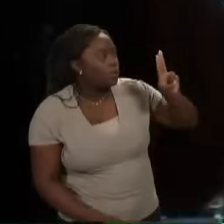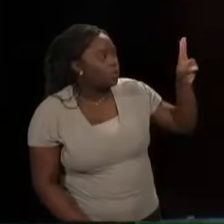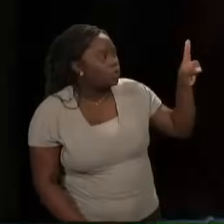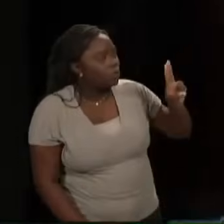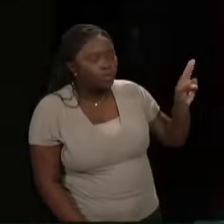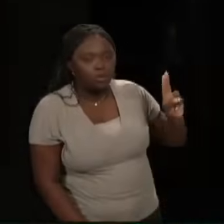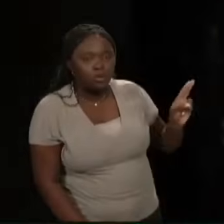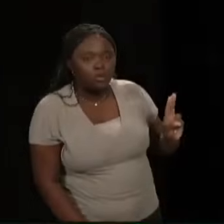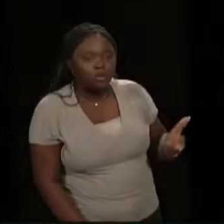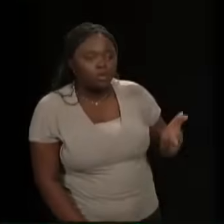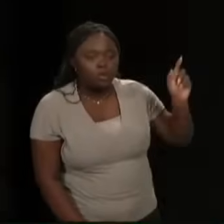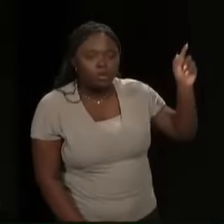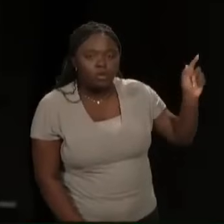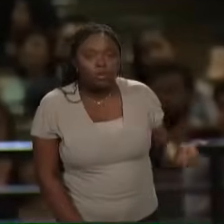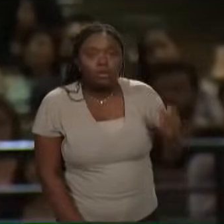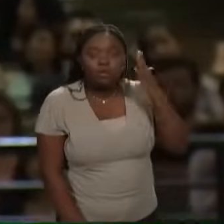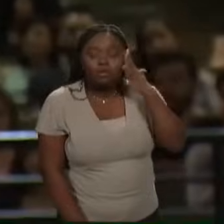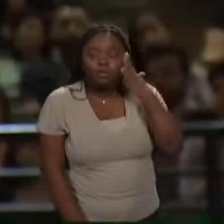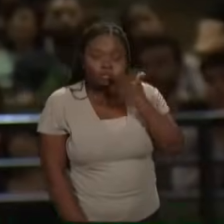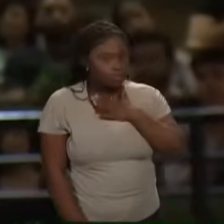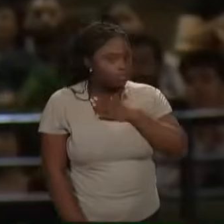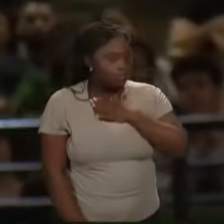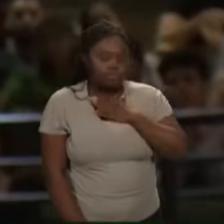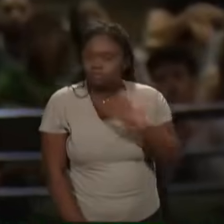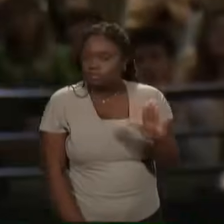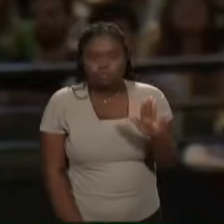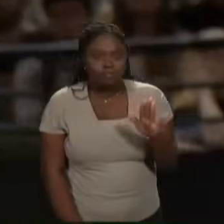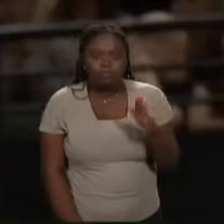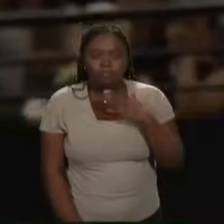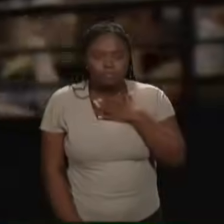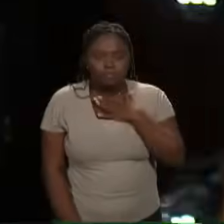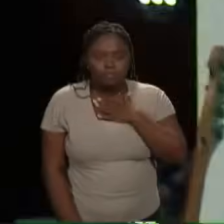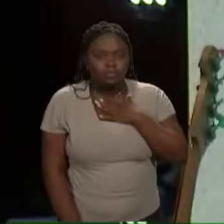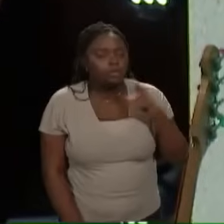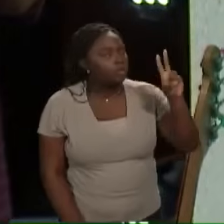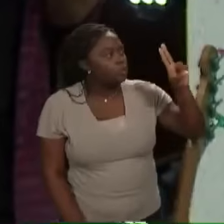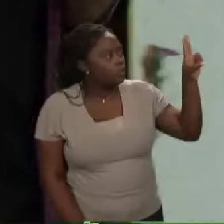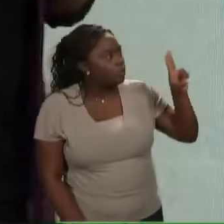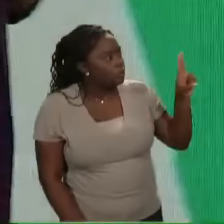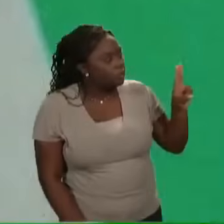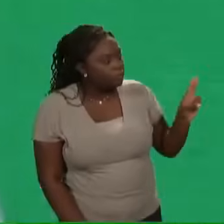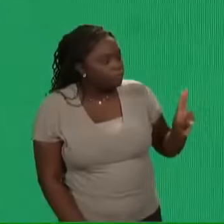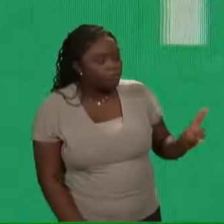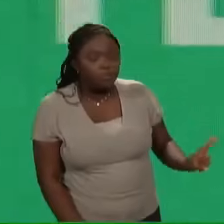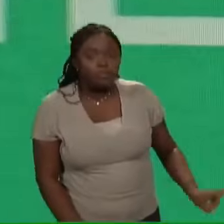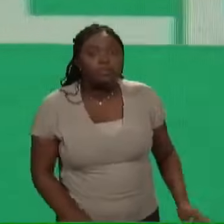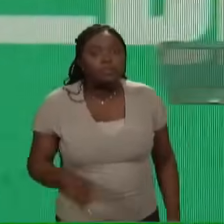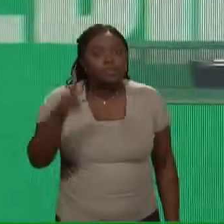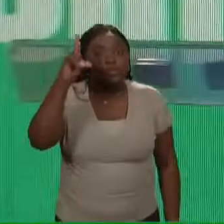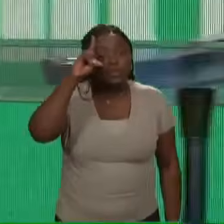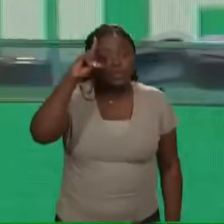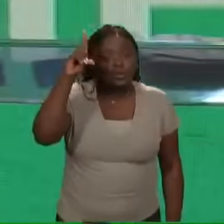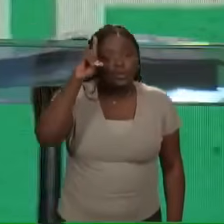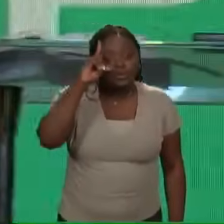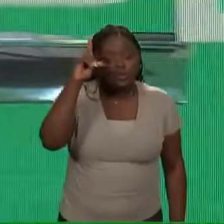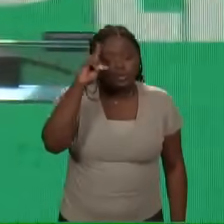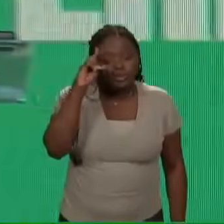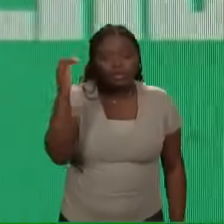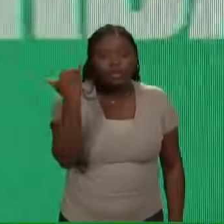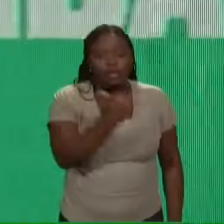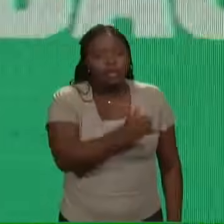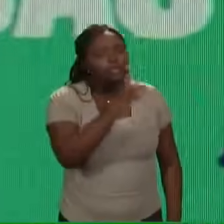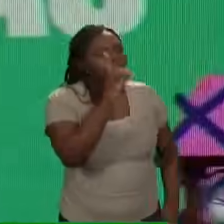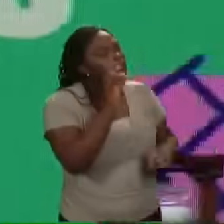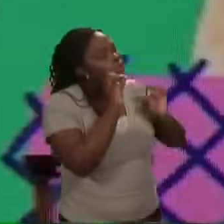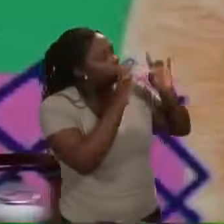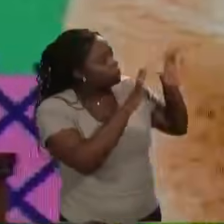pessoas todas que eu sei que não gostam de mim. Fica lá o nome deles. Todo todos os dias eu falo: Deus, eu abençoo a